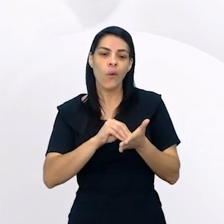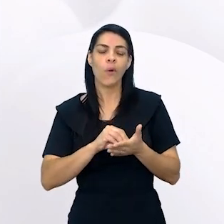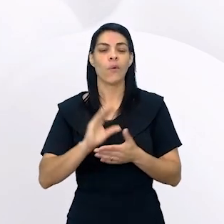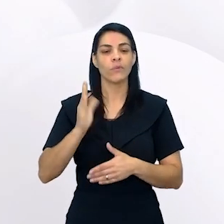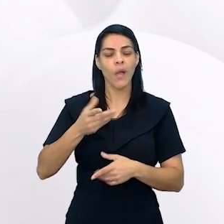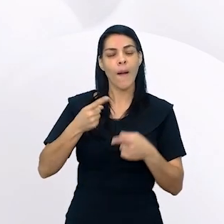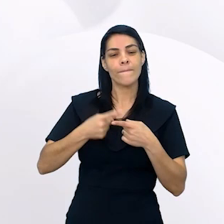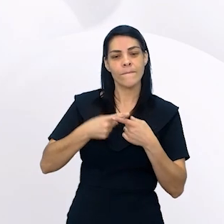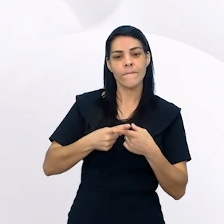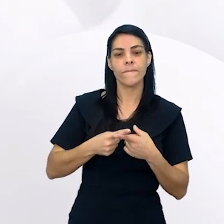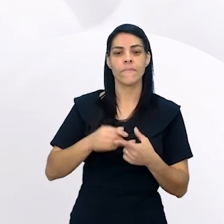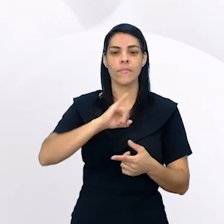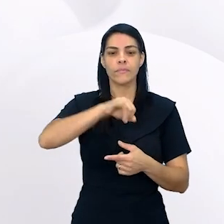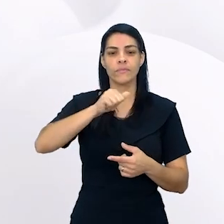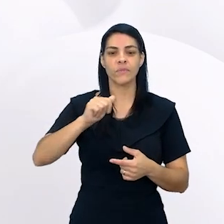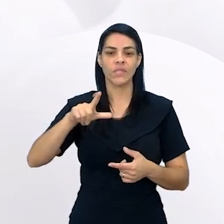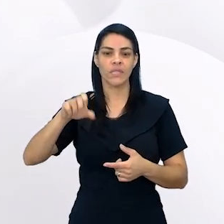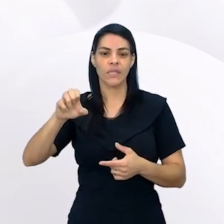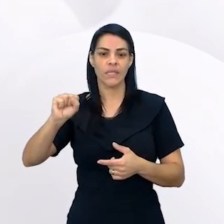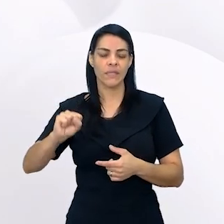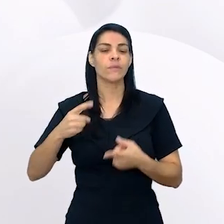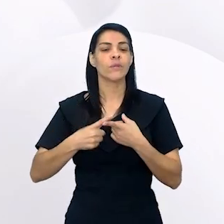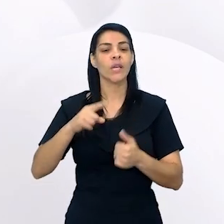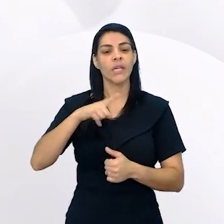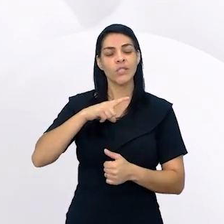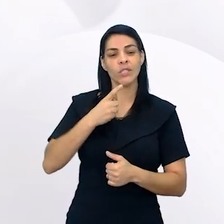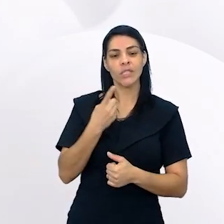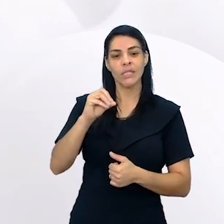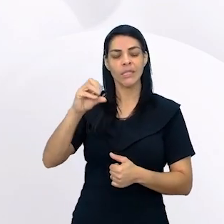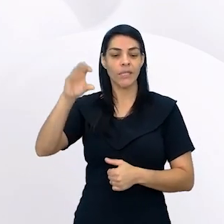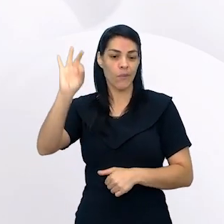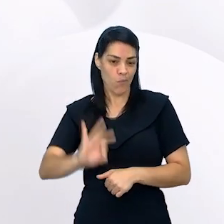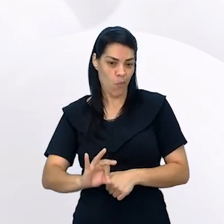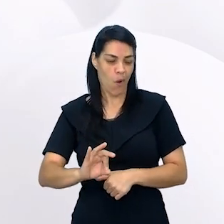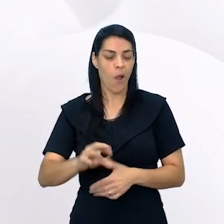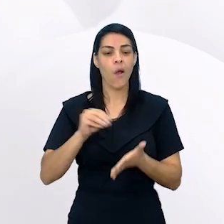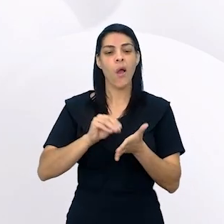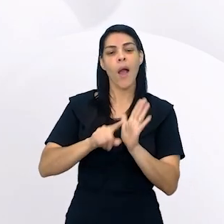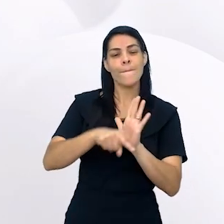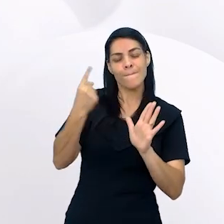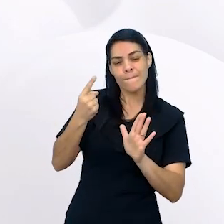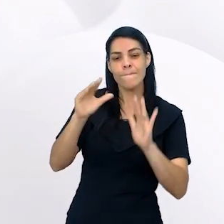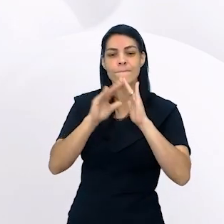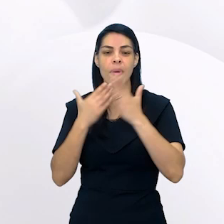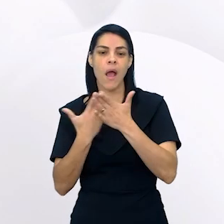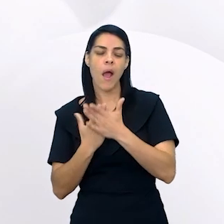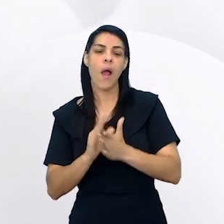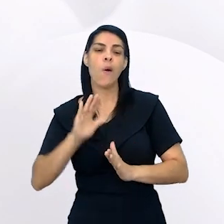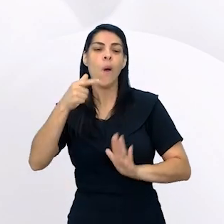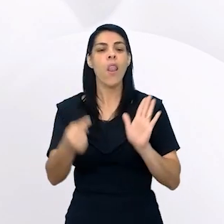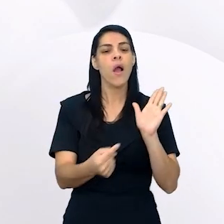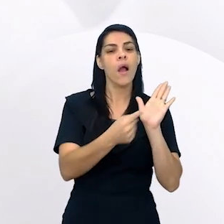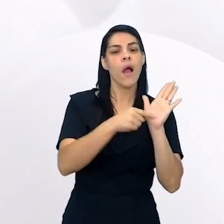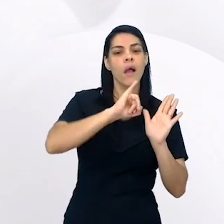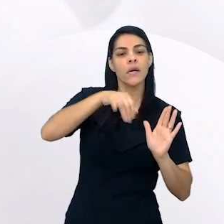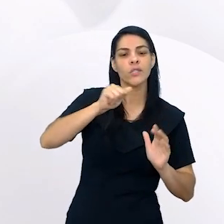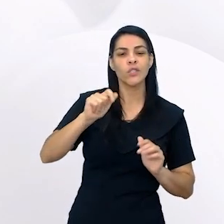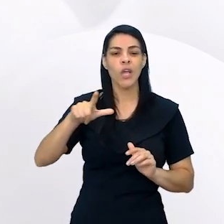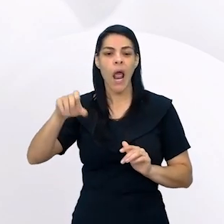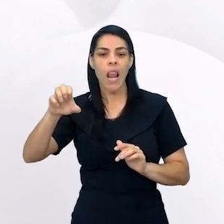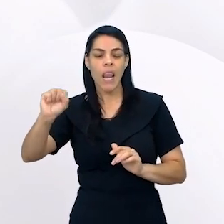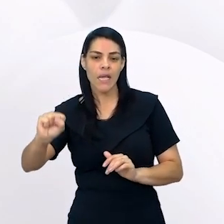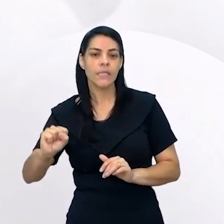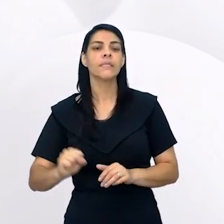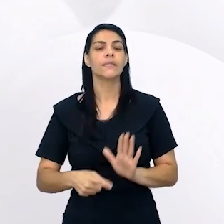Porque ela tinha 100% coloquei a primeira escola e aí quando eu cliquei em Jales Ela já me aparece aí